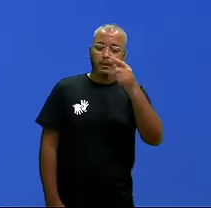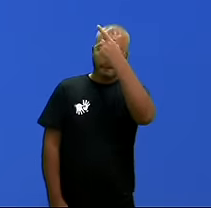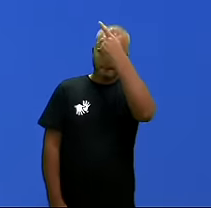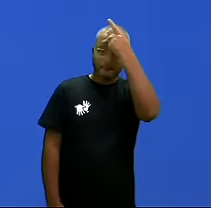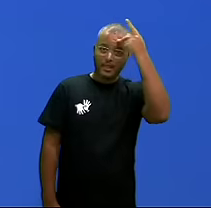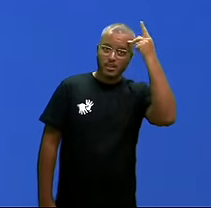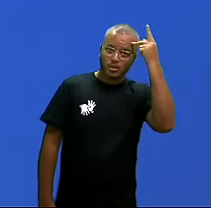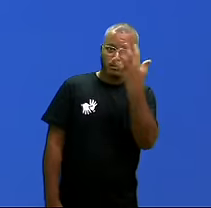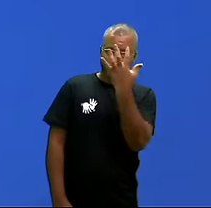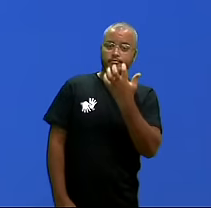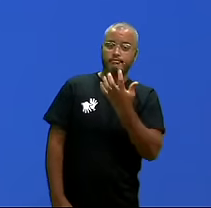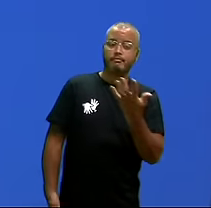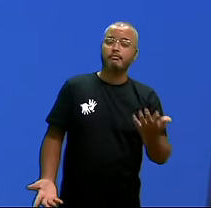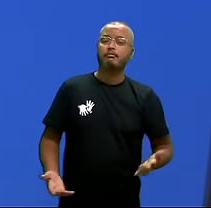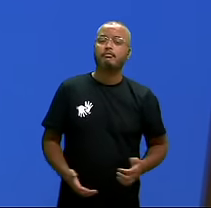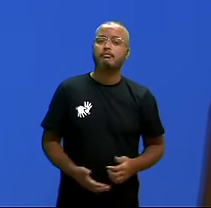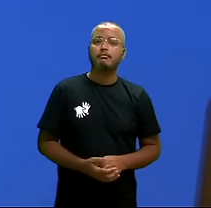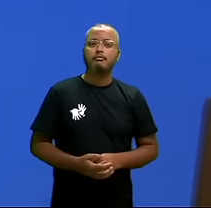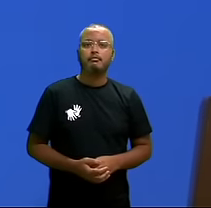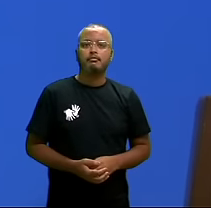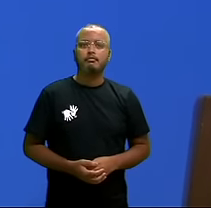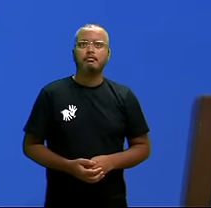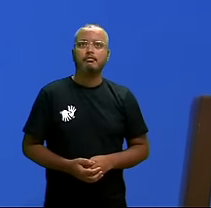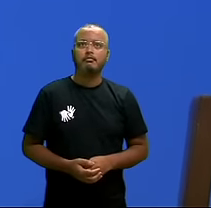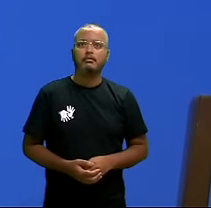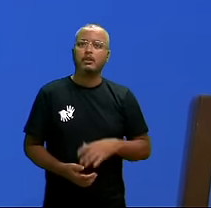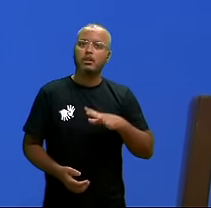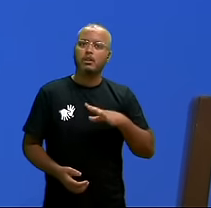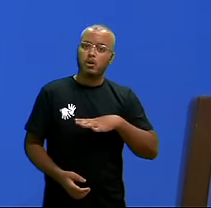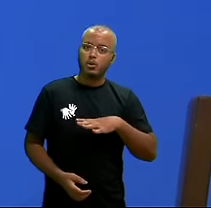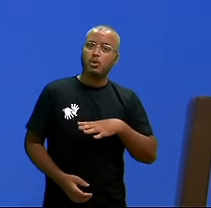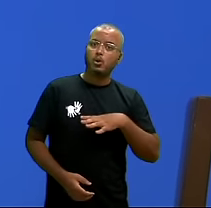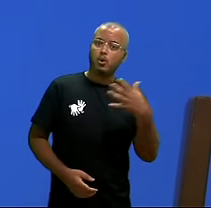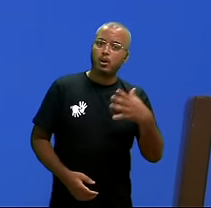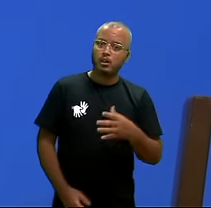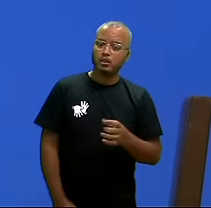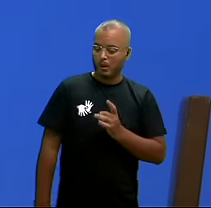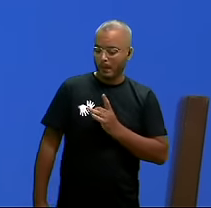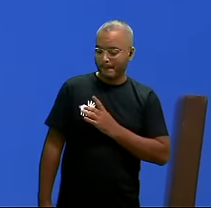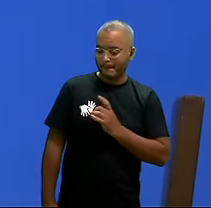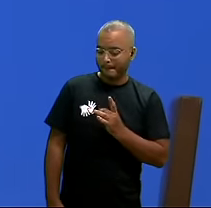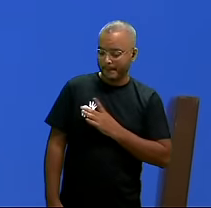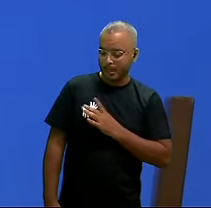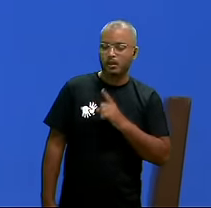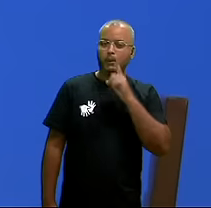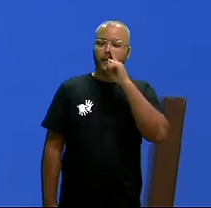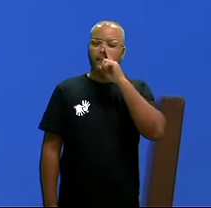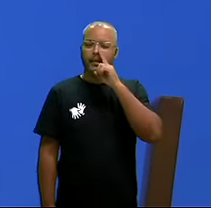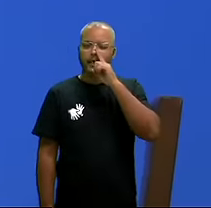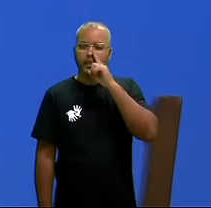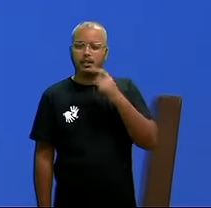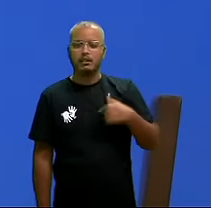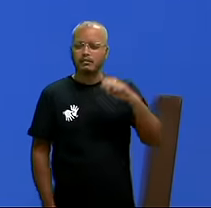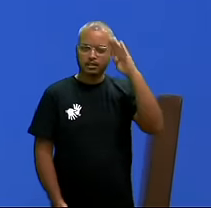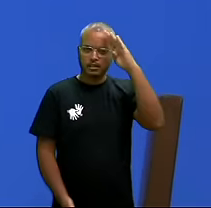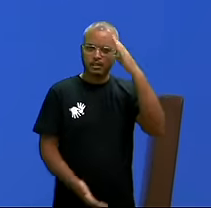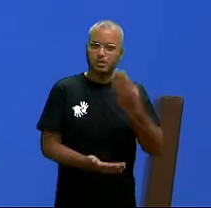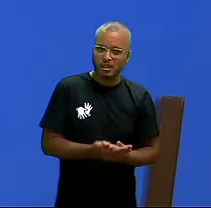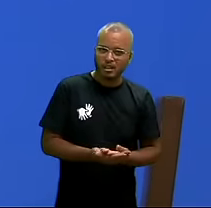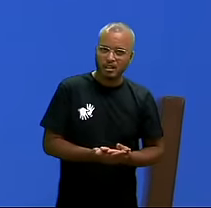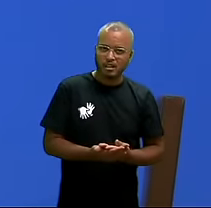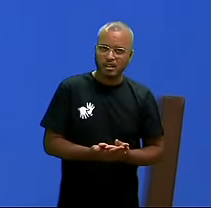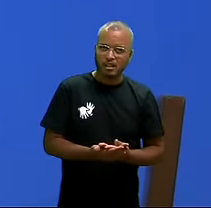Quem é? Quem é? Quem é? Coragem é habilidade de você confrontar seus medos, sua dor, o perigo, a incerteza, a intimidação. Irmão, coragem